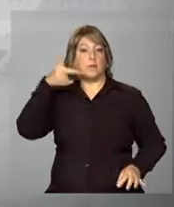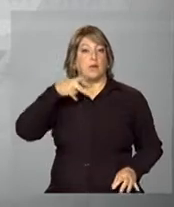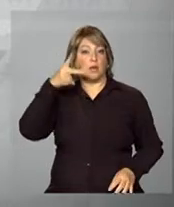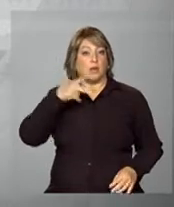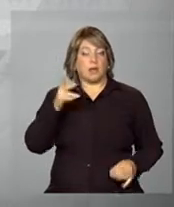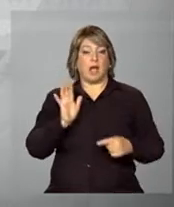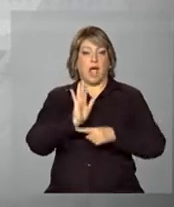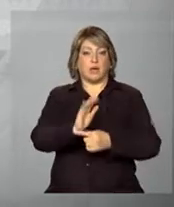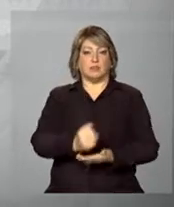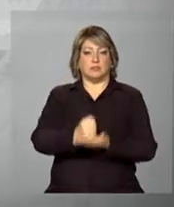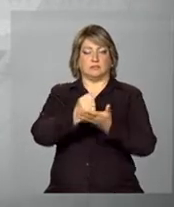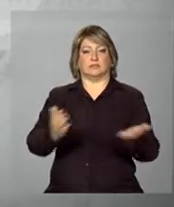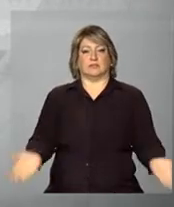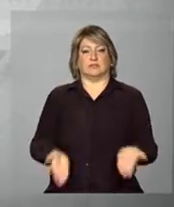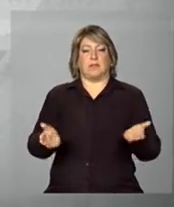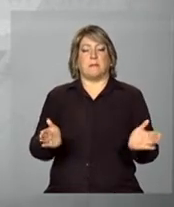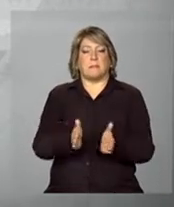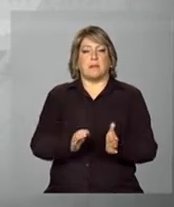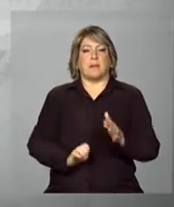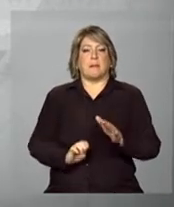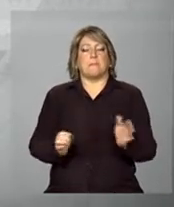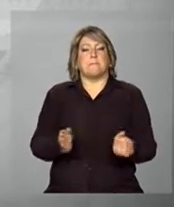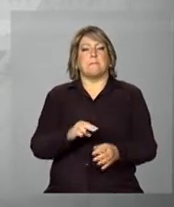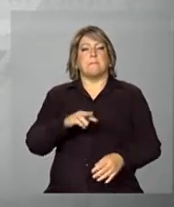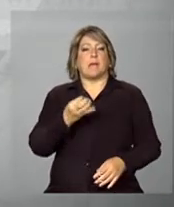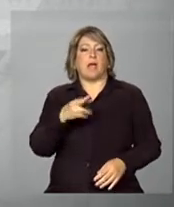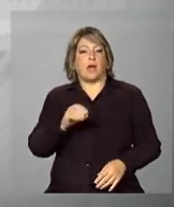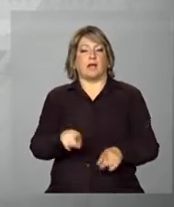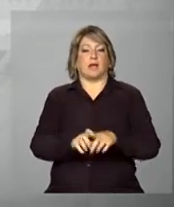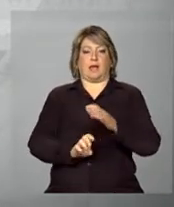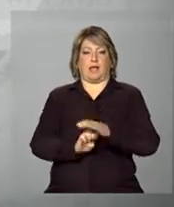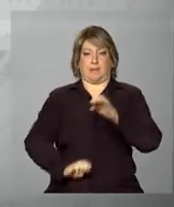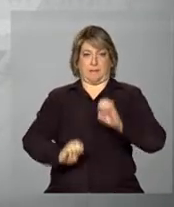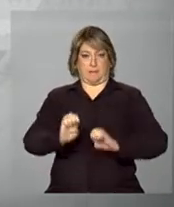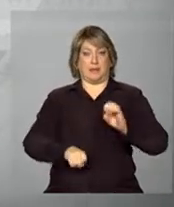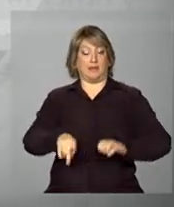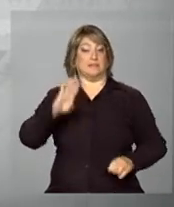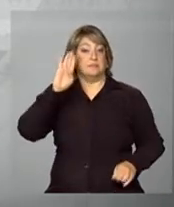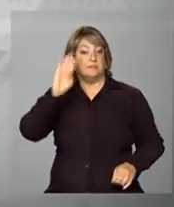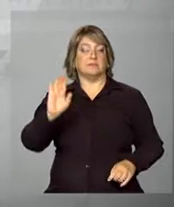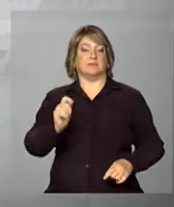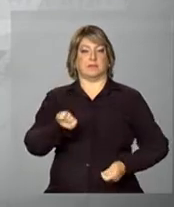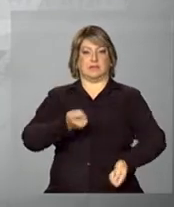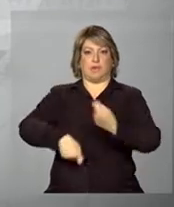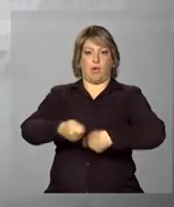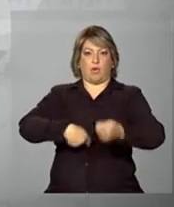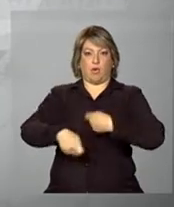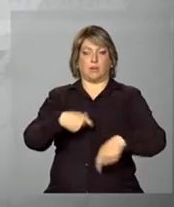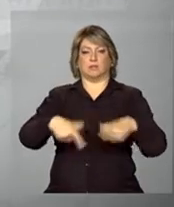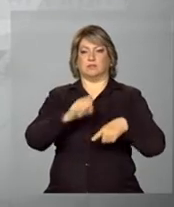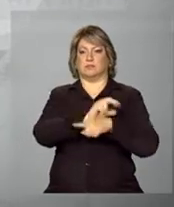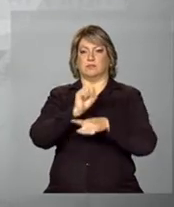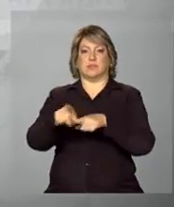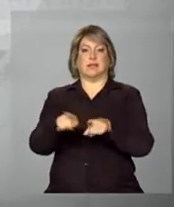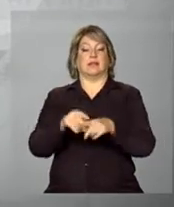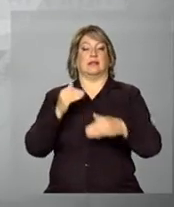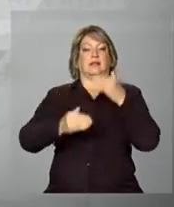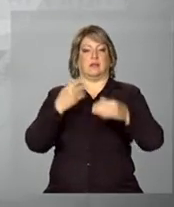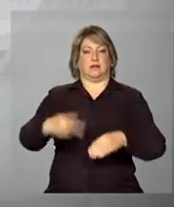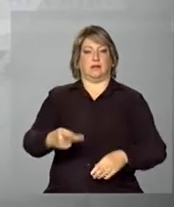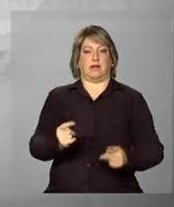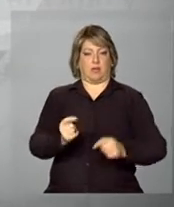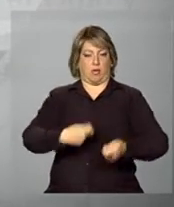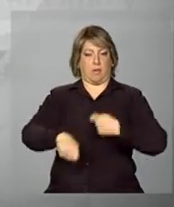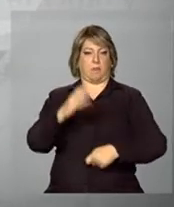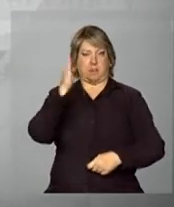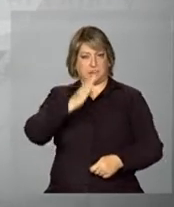de apoio à micro e pequena empresa, que é considerado um setor fundamental para a geração de empregos e o desenvolvimento da